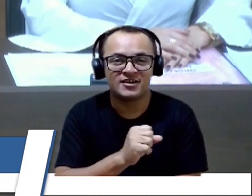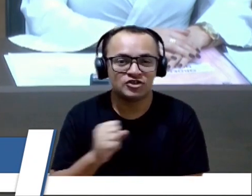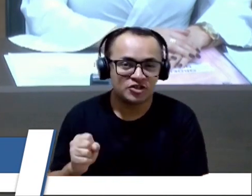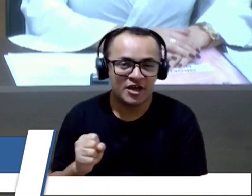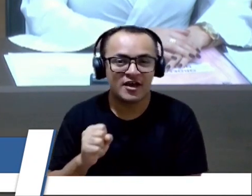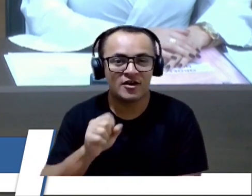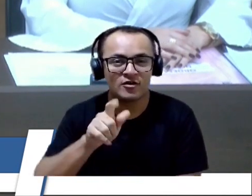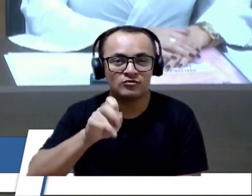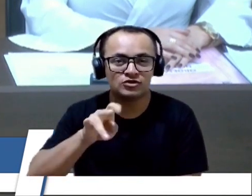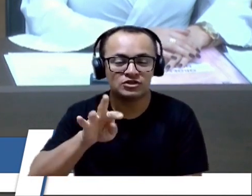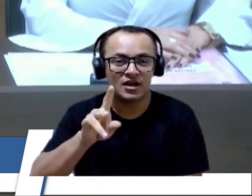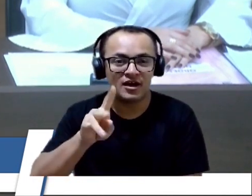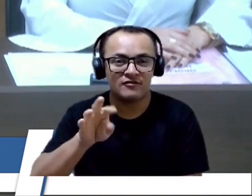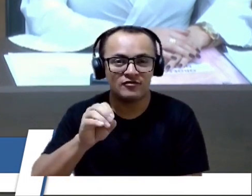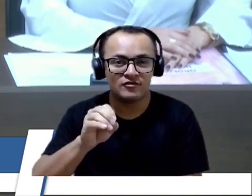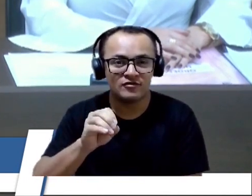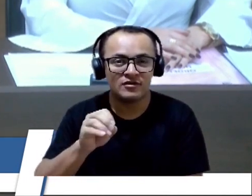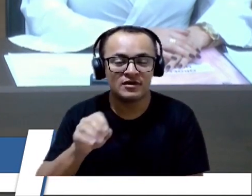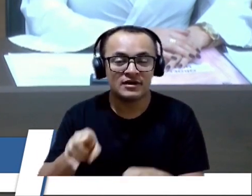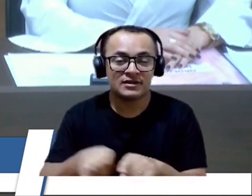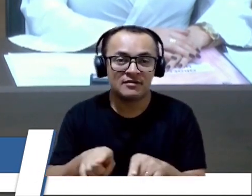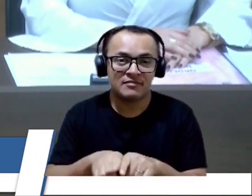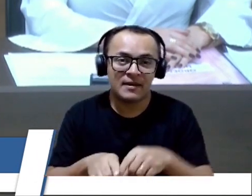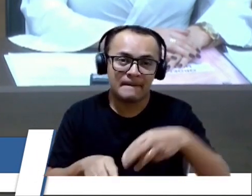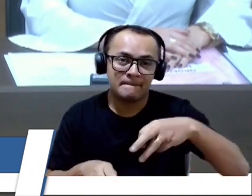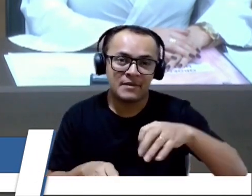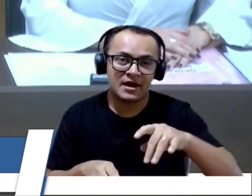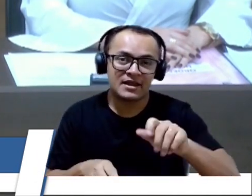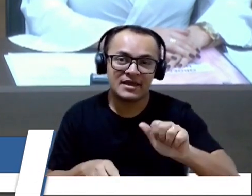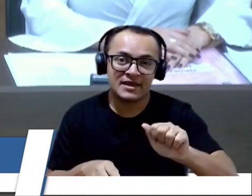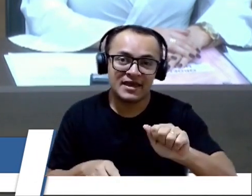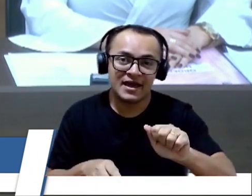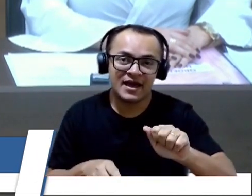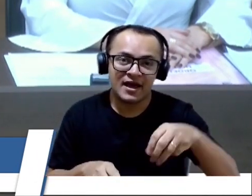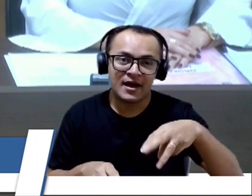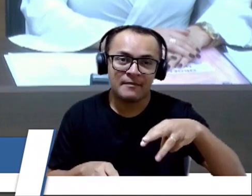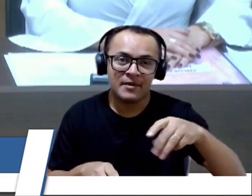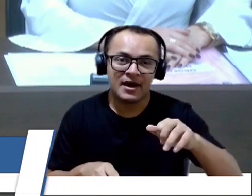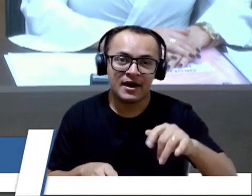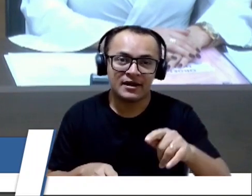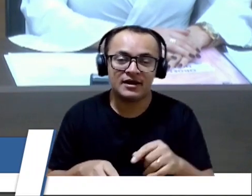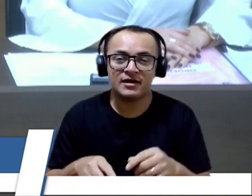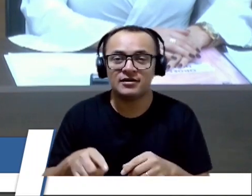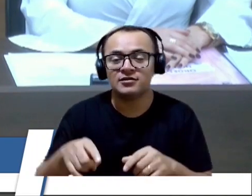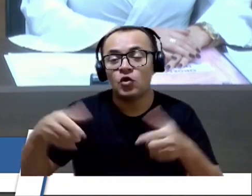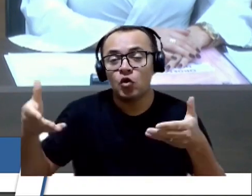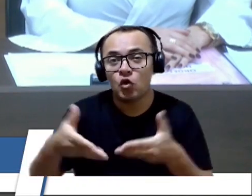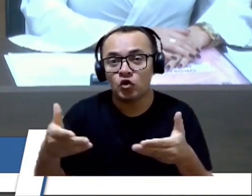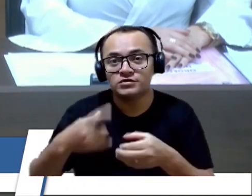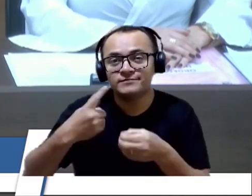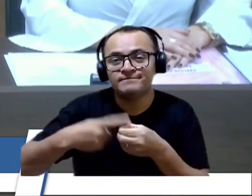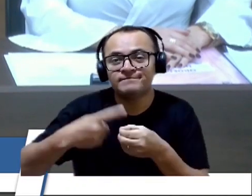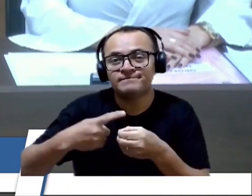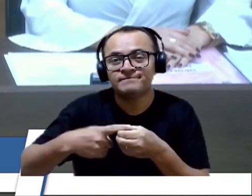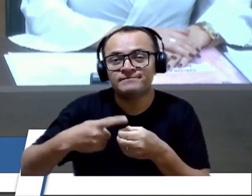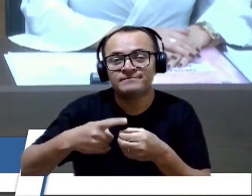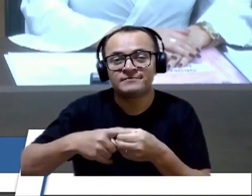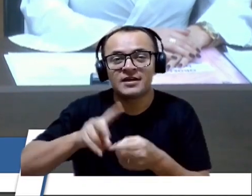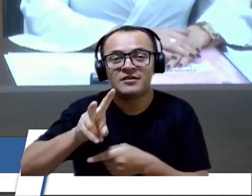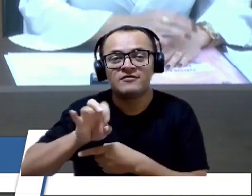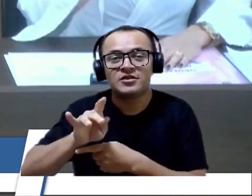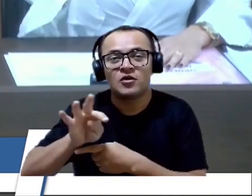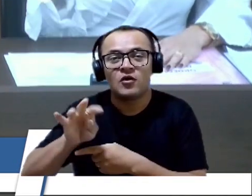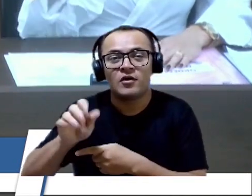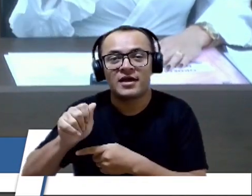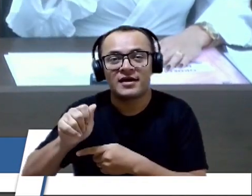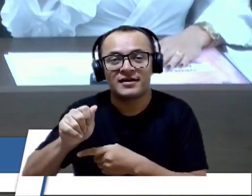Maria Amália, morando hoje em Vitória, estão juntos diante de longas conversas diárias por